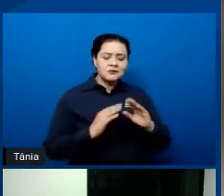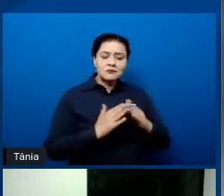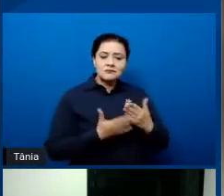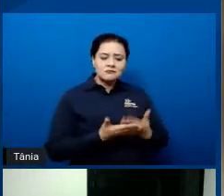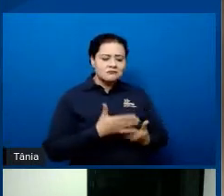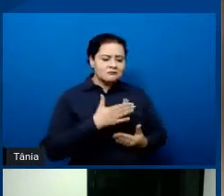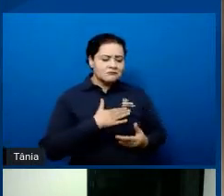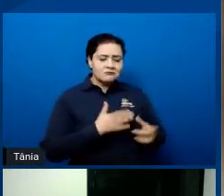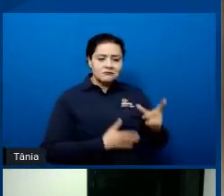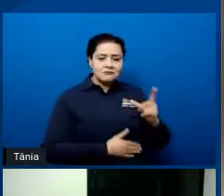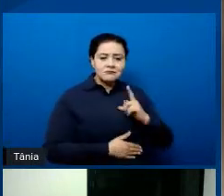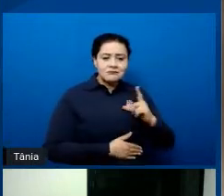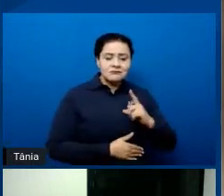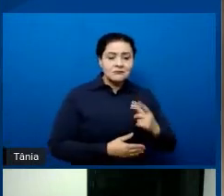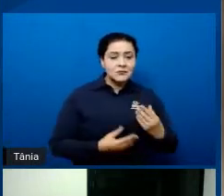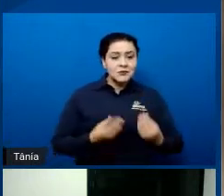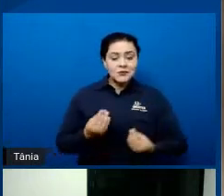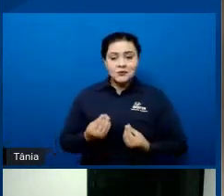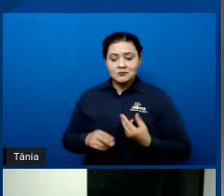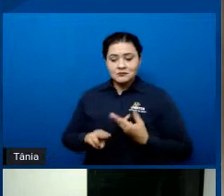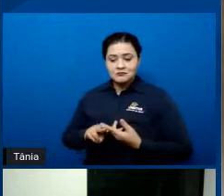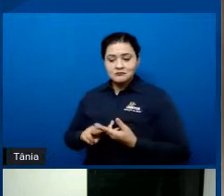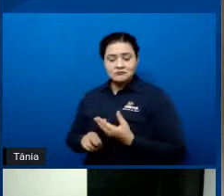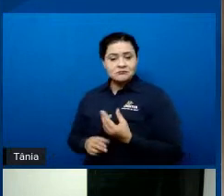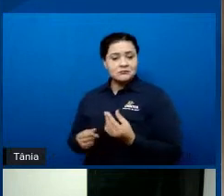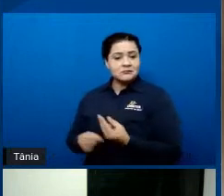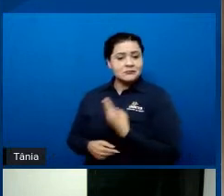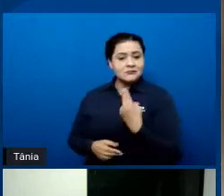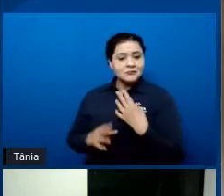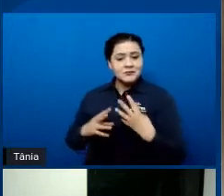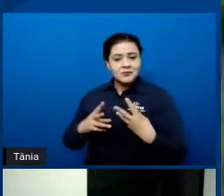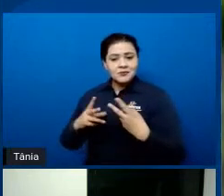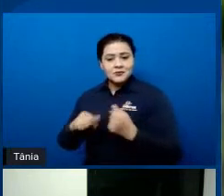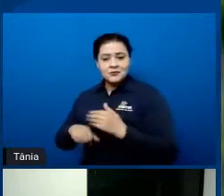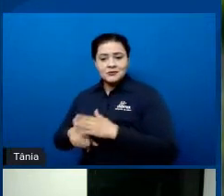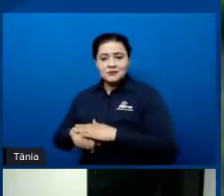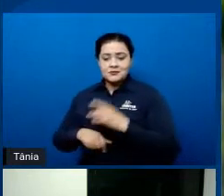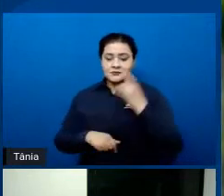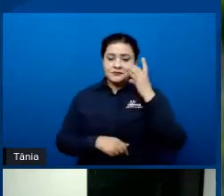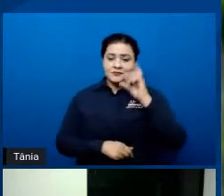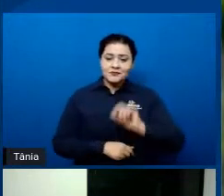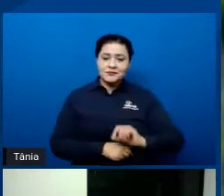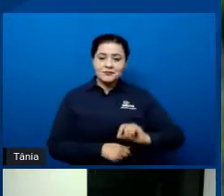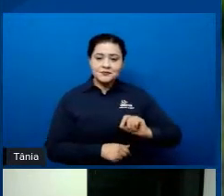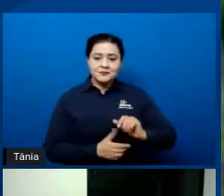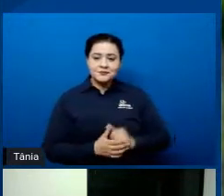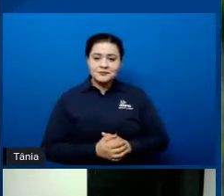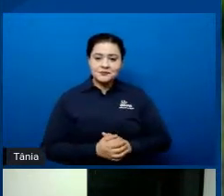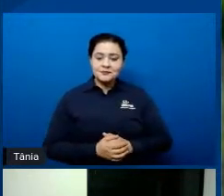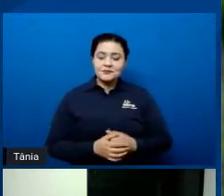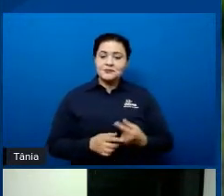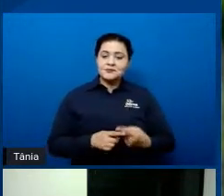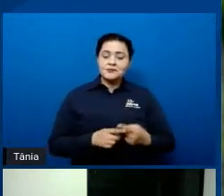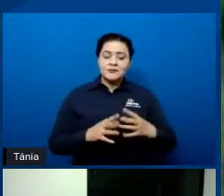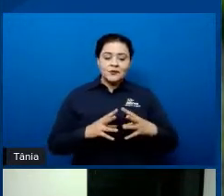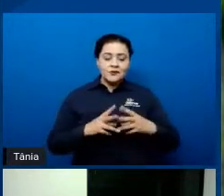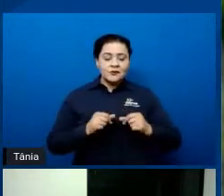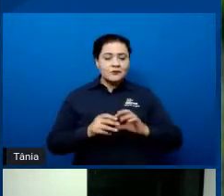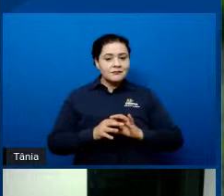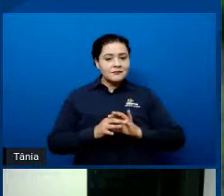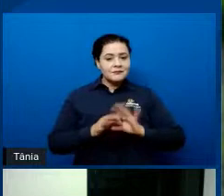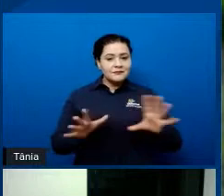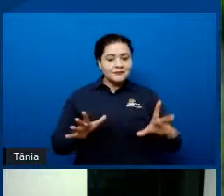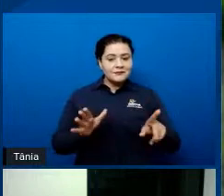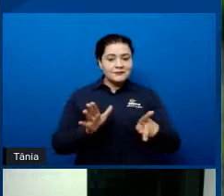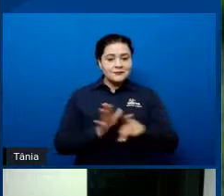que eu vou utilizar, ela não tem aplicação, e é tudo mais fácil do que a gente imagina. Né? Tudo está disponível ao alcance